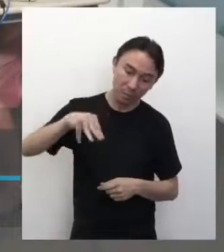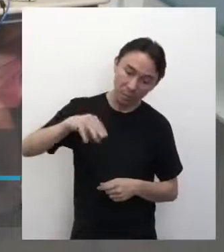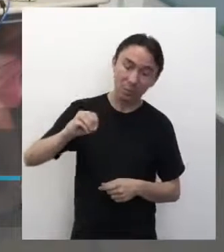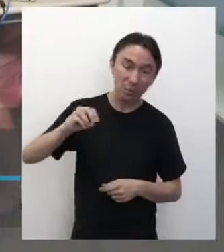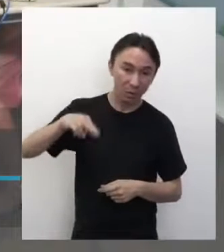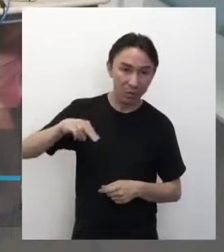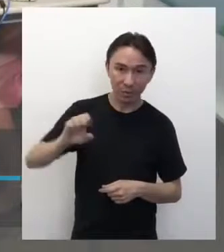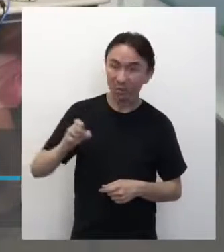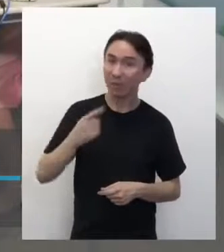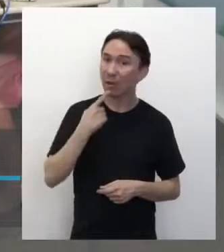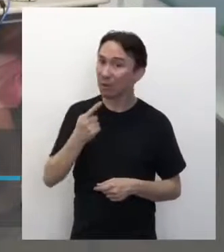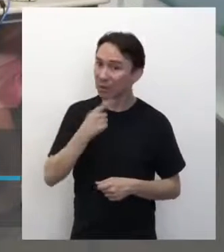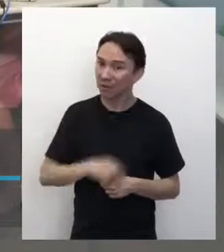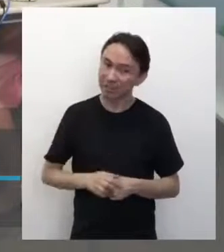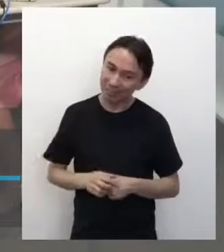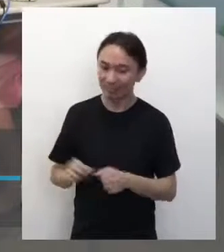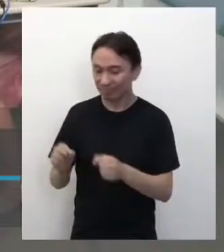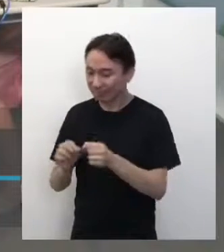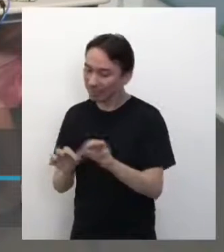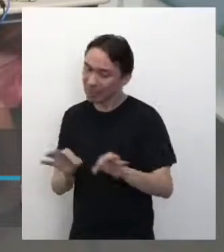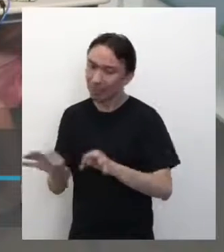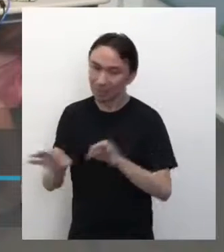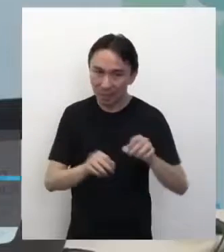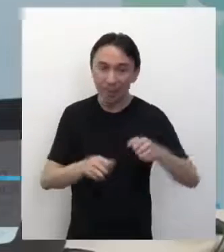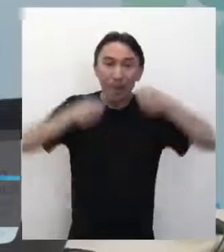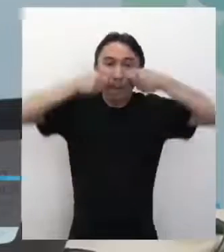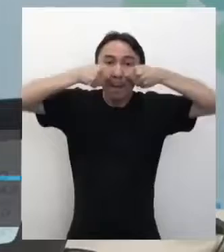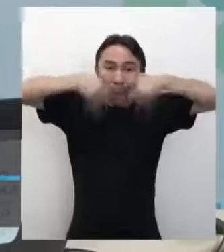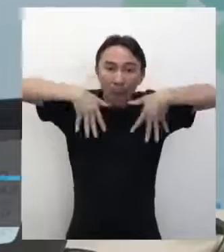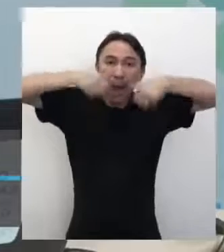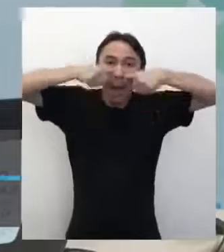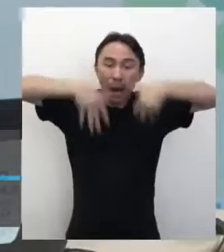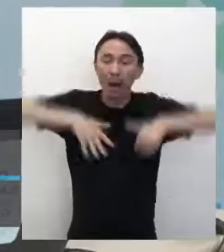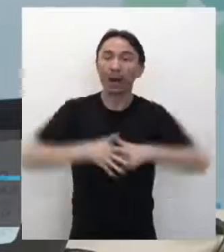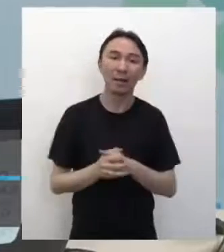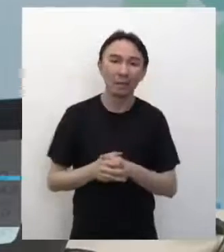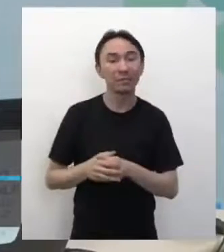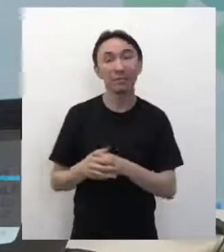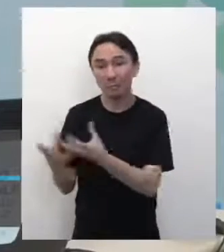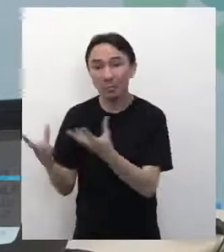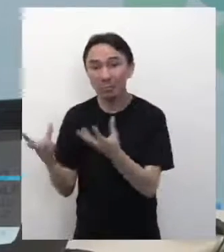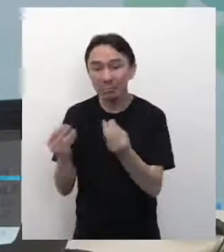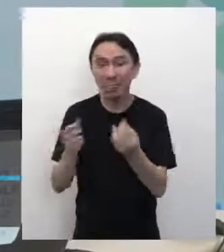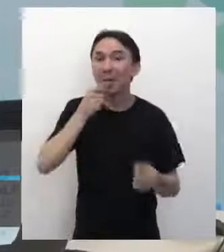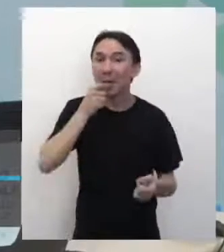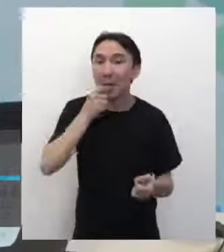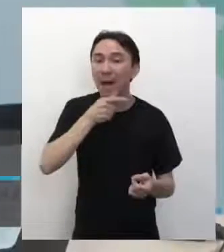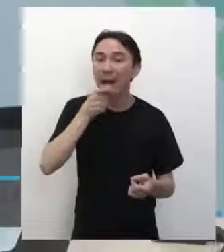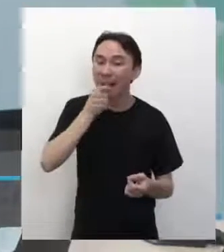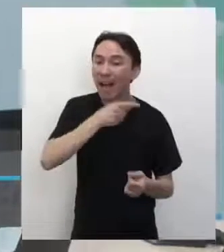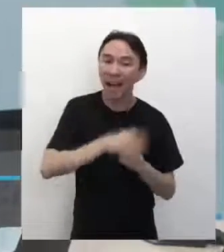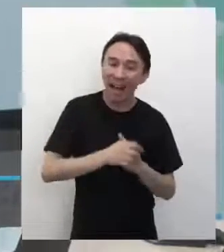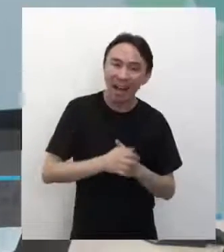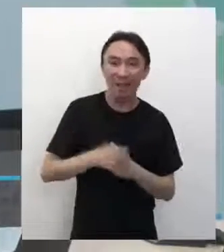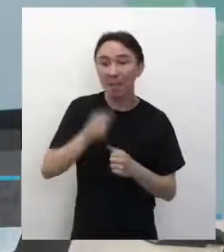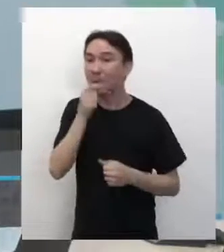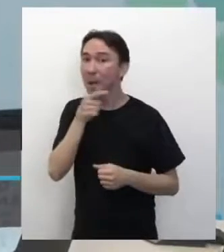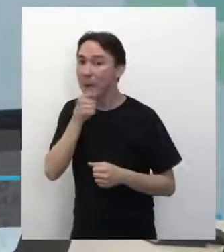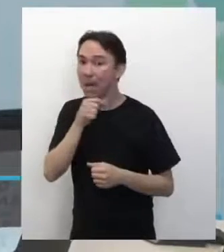drama. Aí nós temos vários comédia. A Pro Poliana fala sobre produzir uma comédia